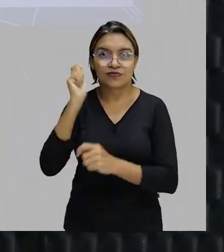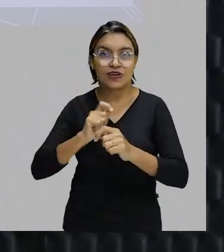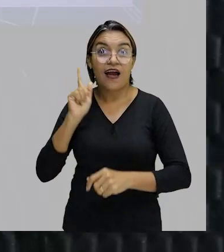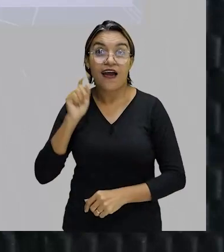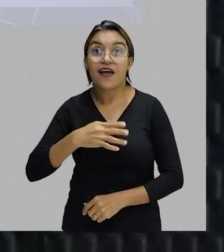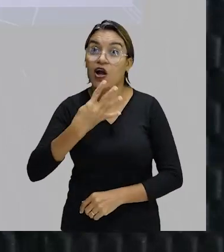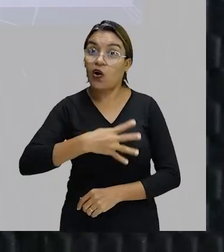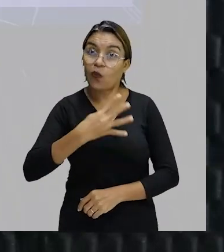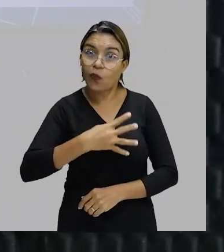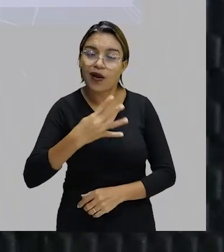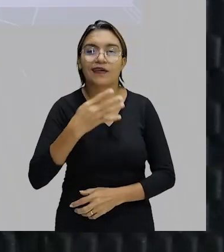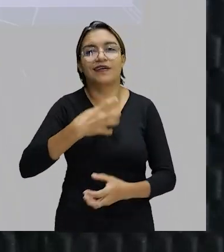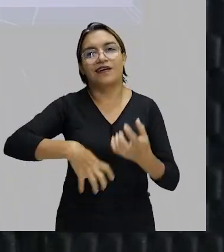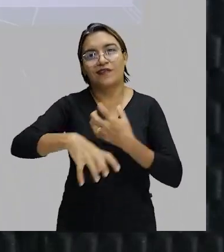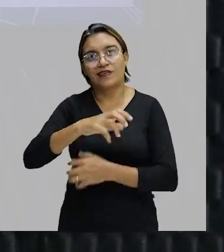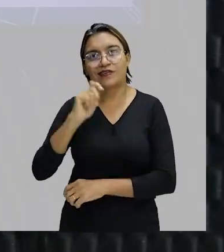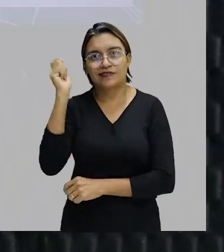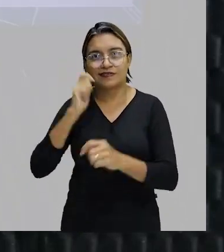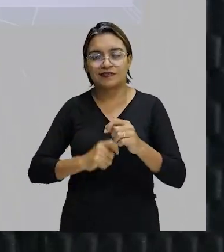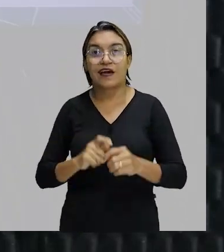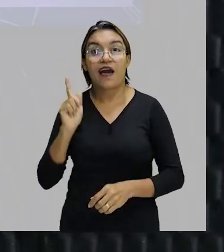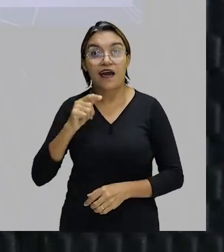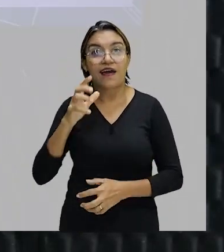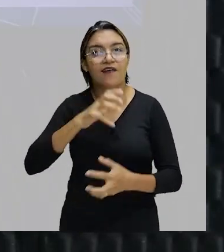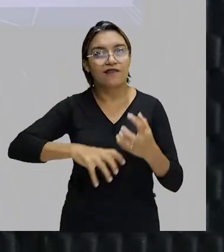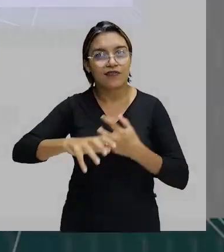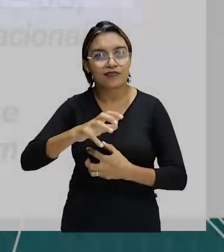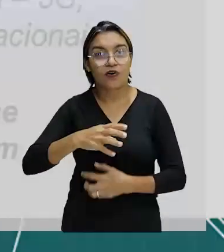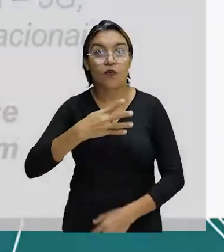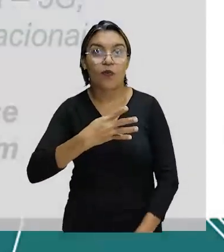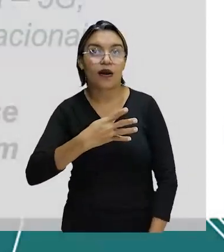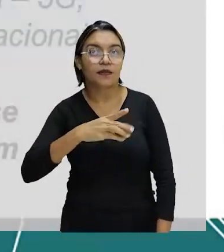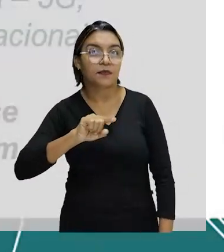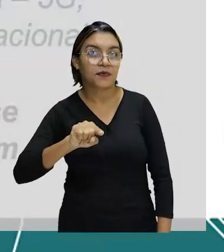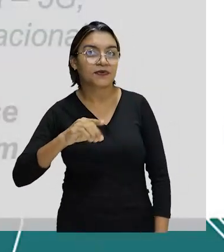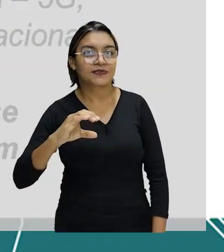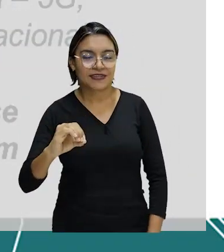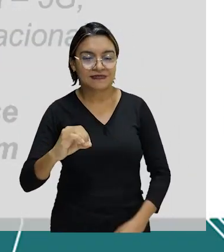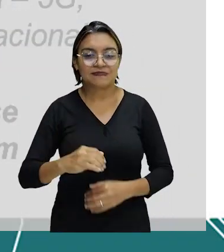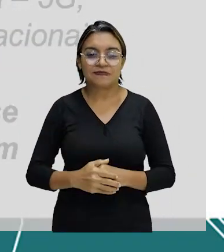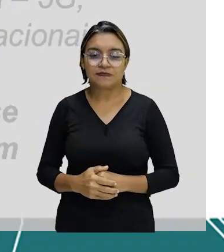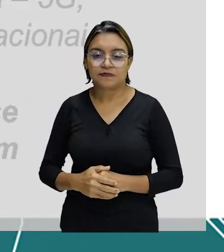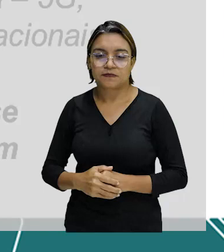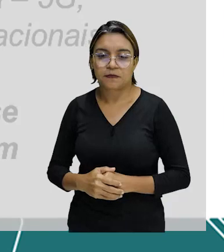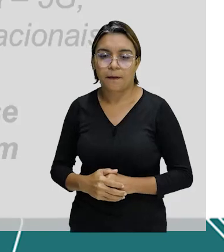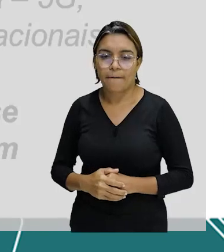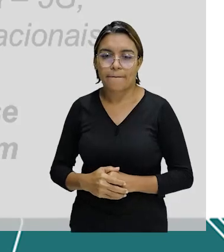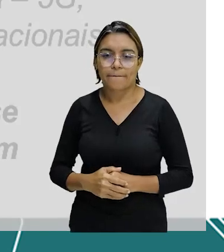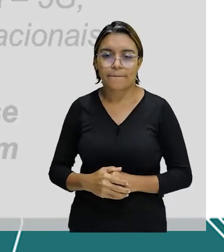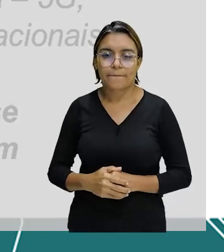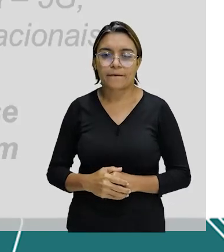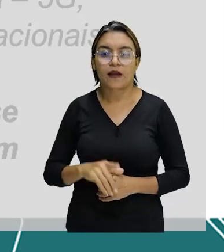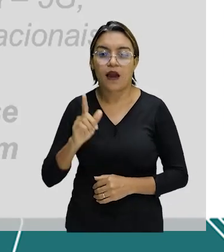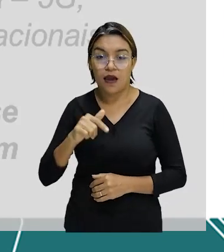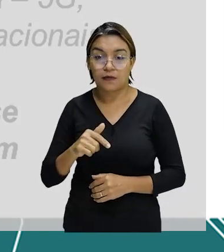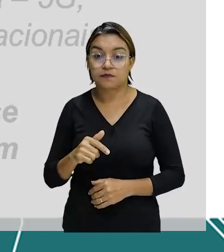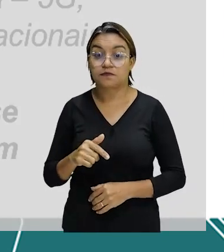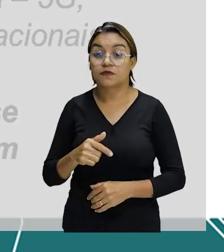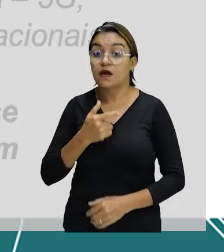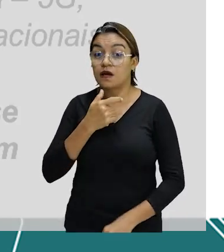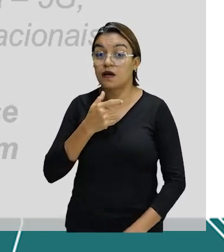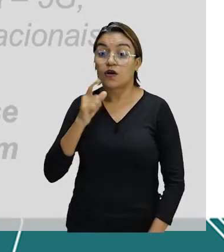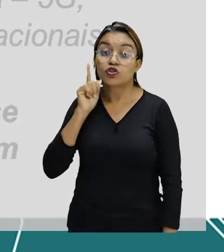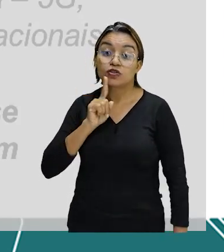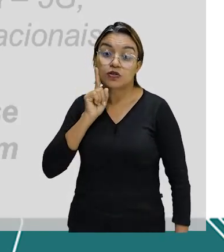revolução industrial, a revolução 4.0. Quem são os grandes expoentes atuais? Os Estados Unidos,